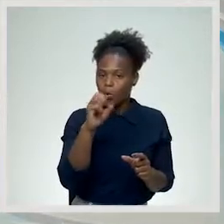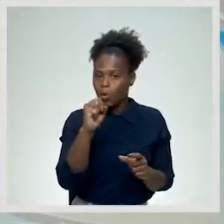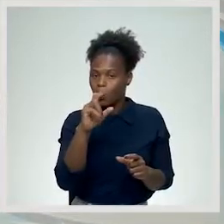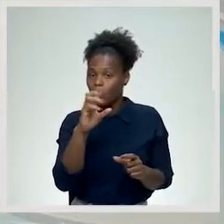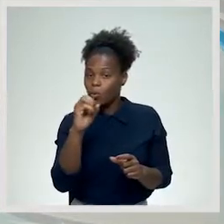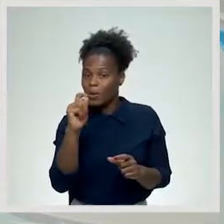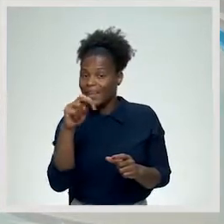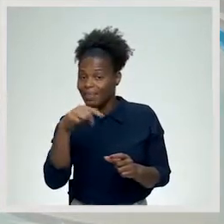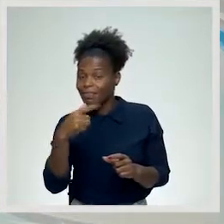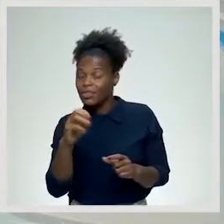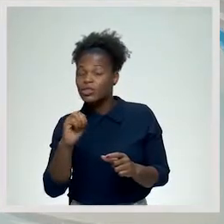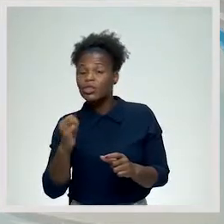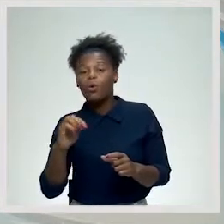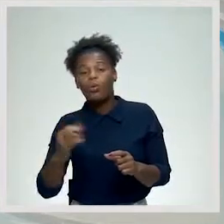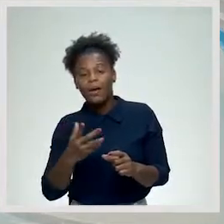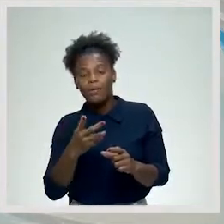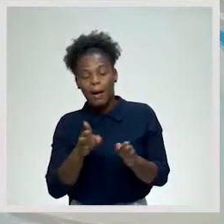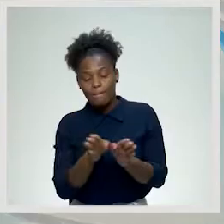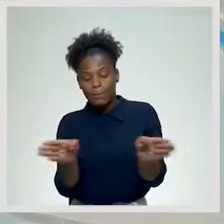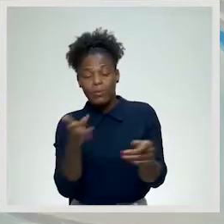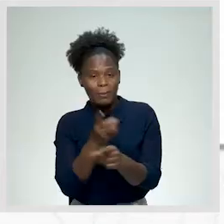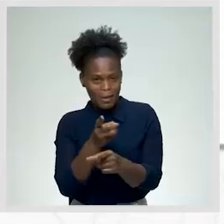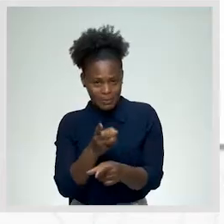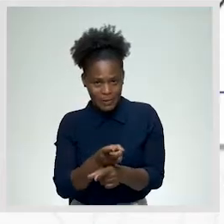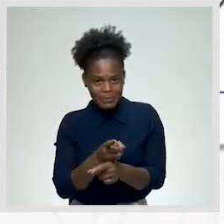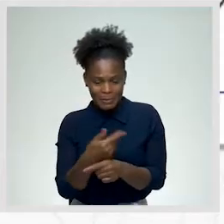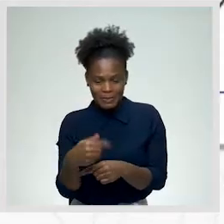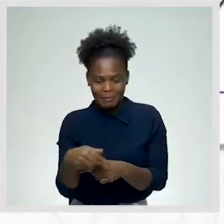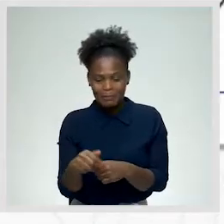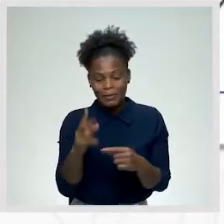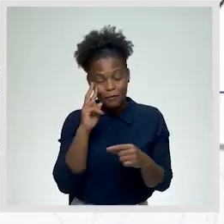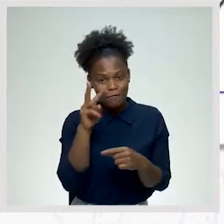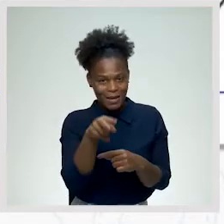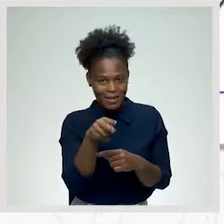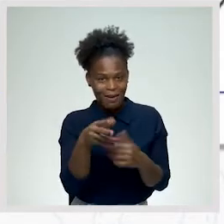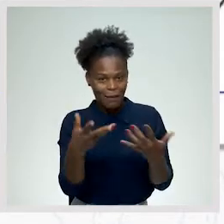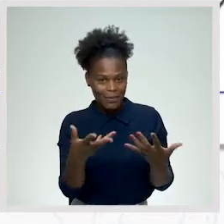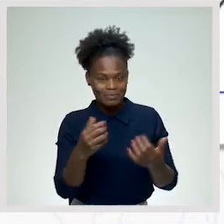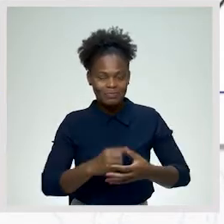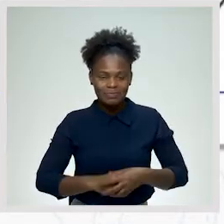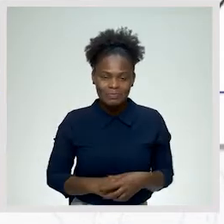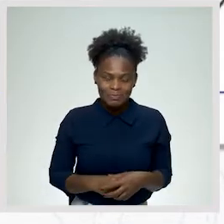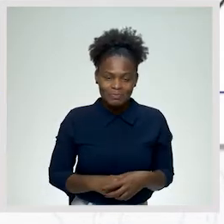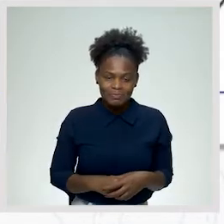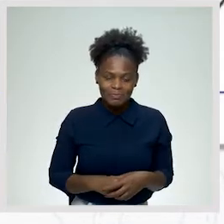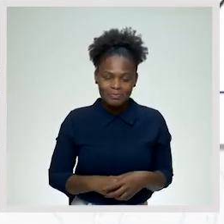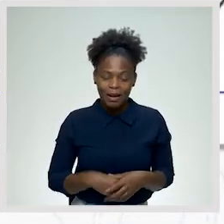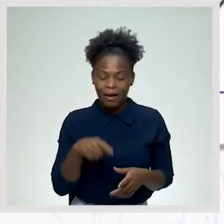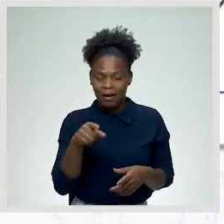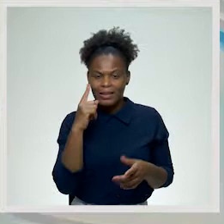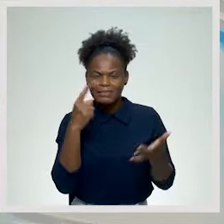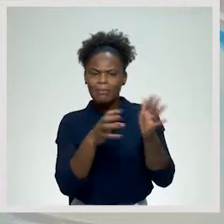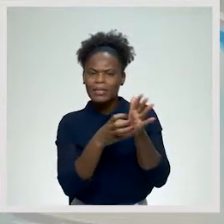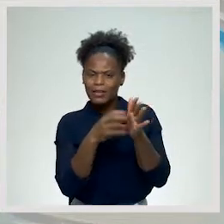mesma amplitude. Certo? Então, vamos ver. Neste caso,